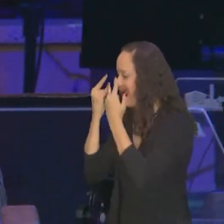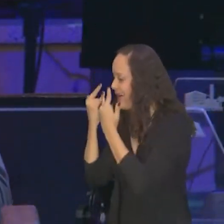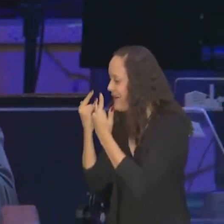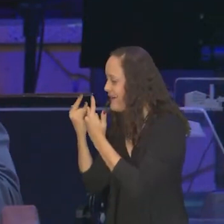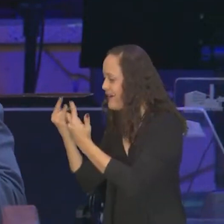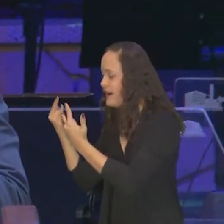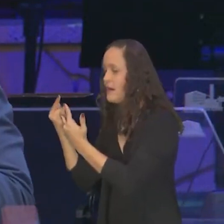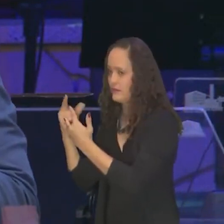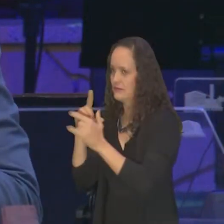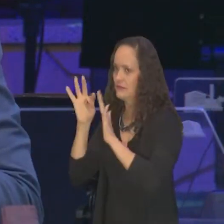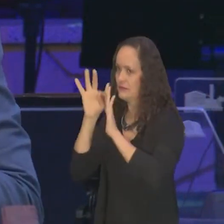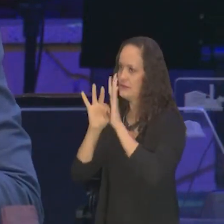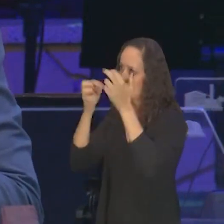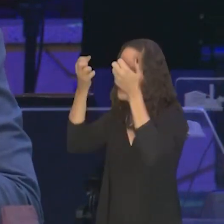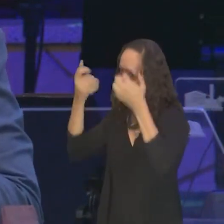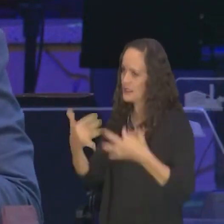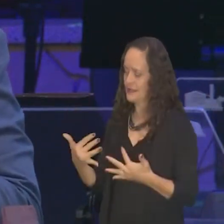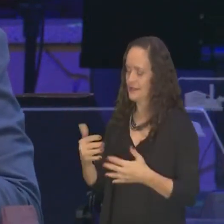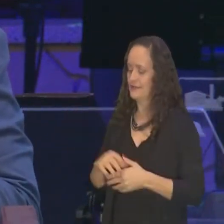texto bíblico.